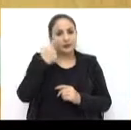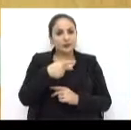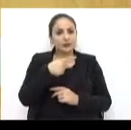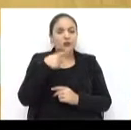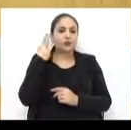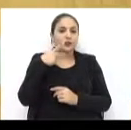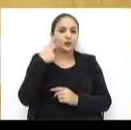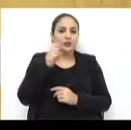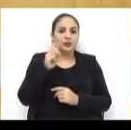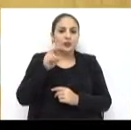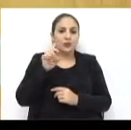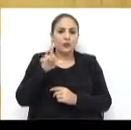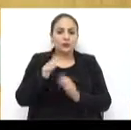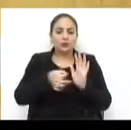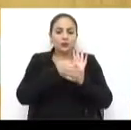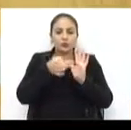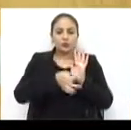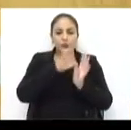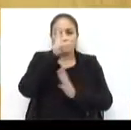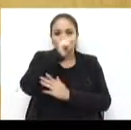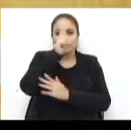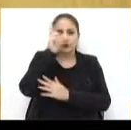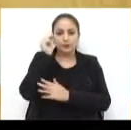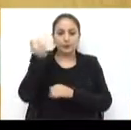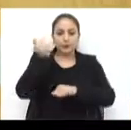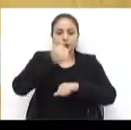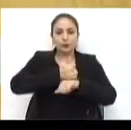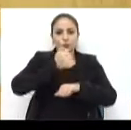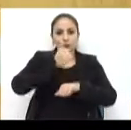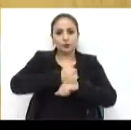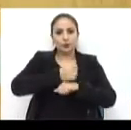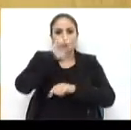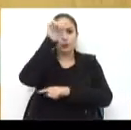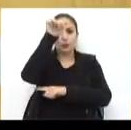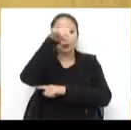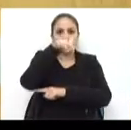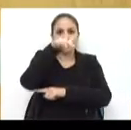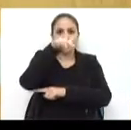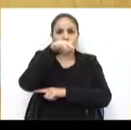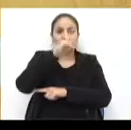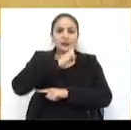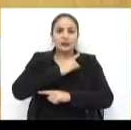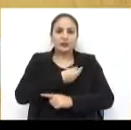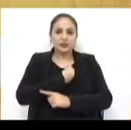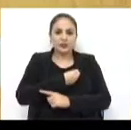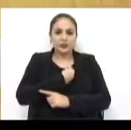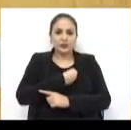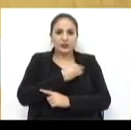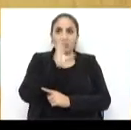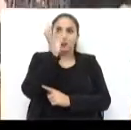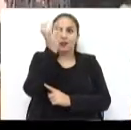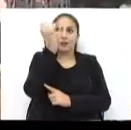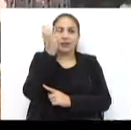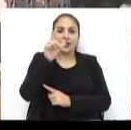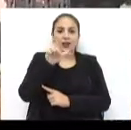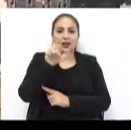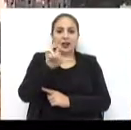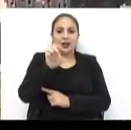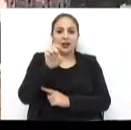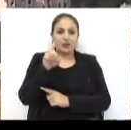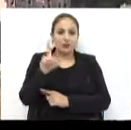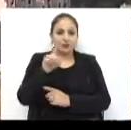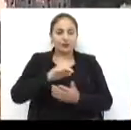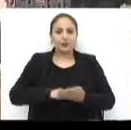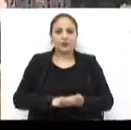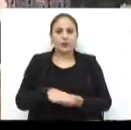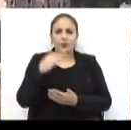Saul Spinelli está sugerindo ao Executivo a substituição das luminárias existentes por lâmpadas de LED. Embora o